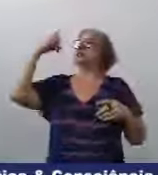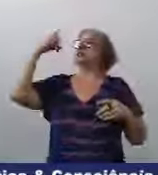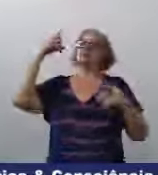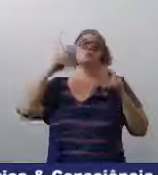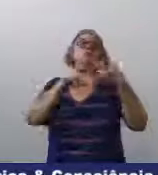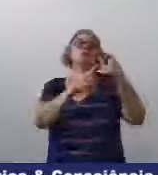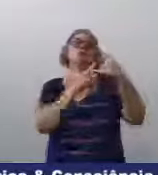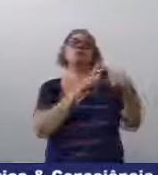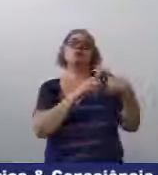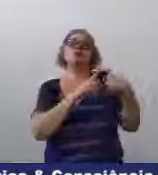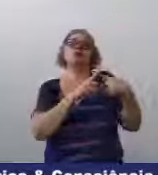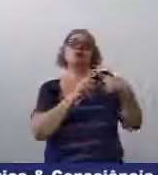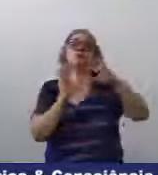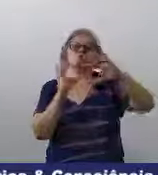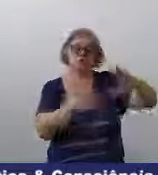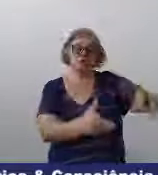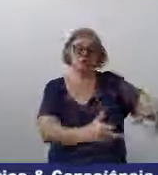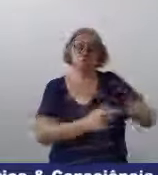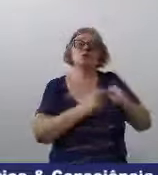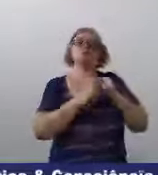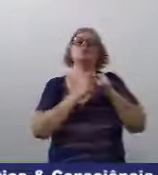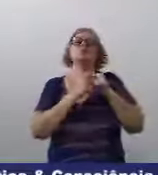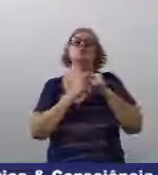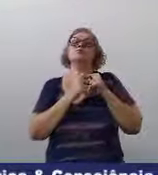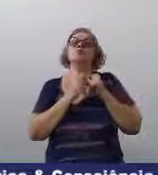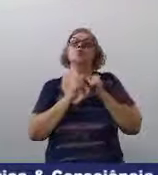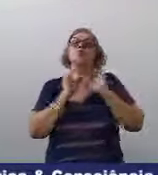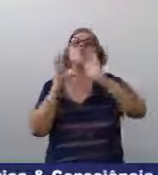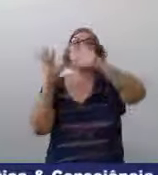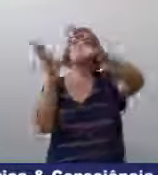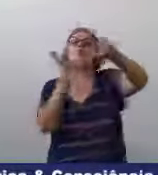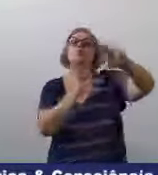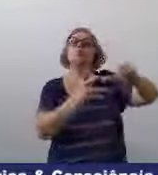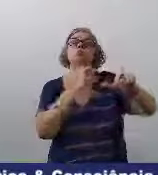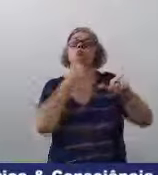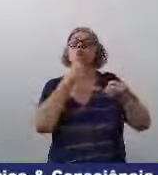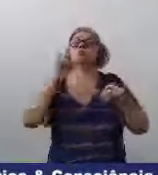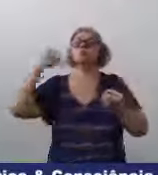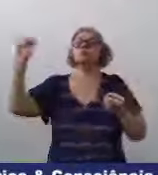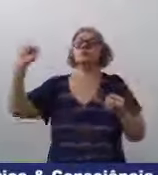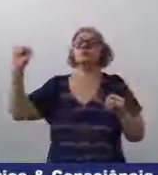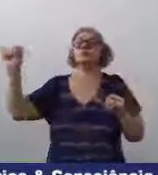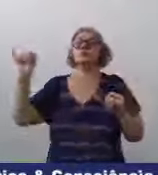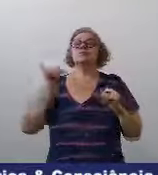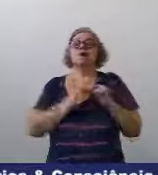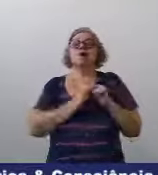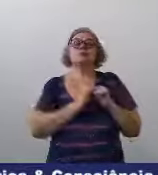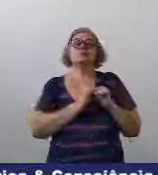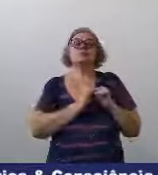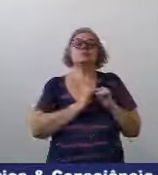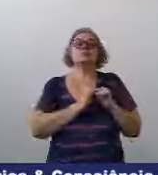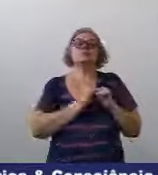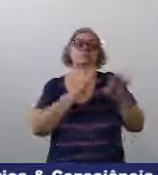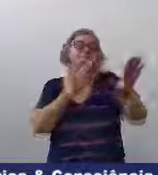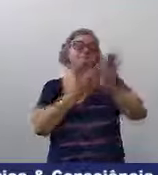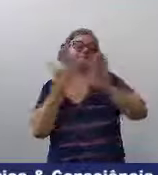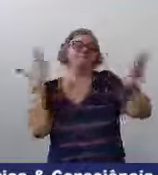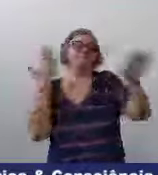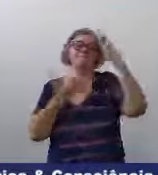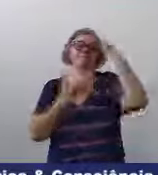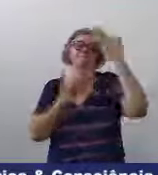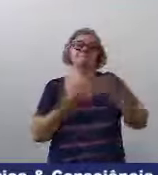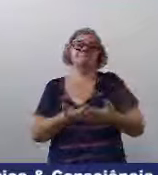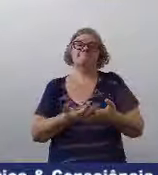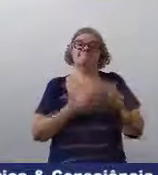Deus, por que não fazermos neste globo pela vez primeira, num mundo só de irmãos, terra e crenças sem